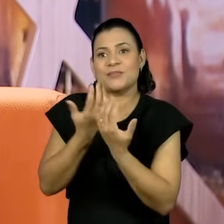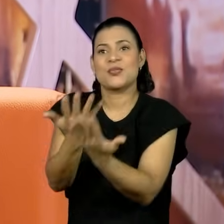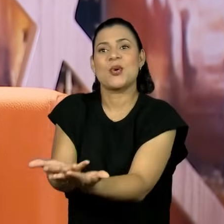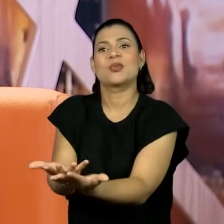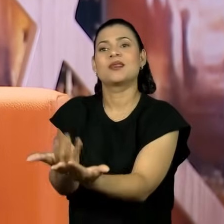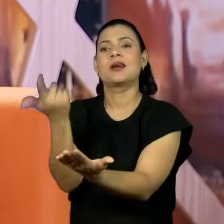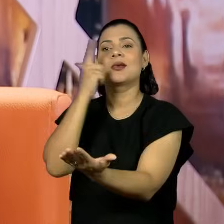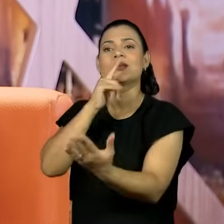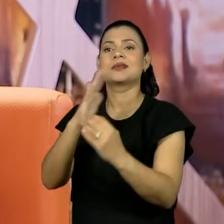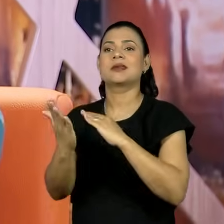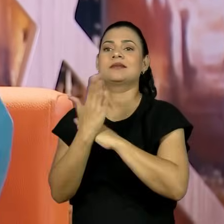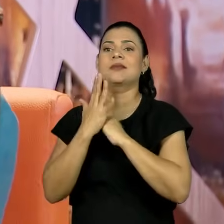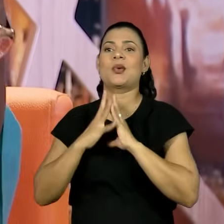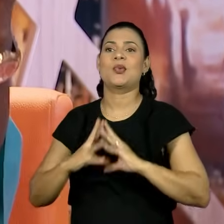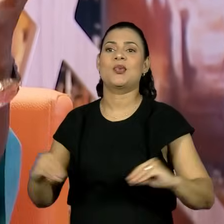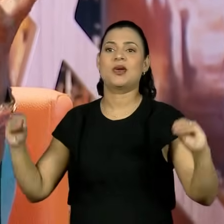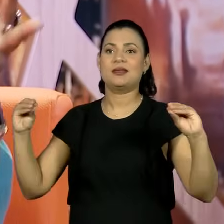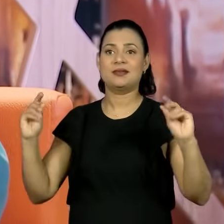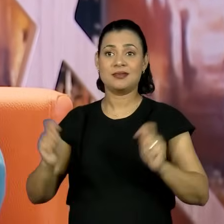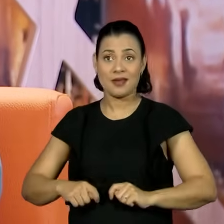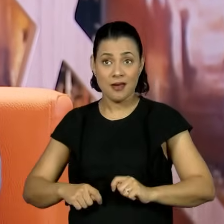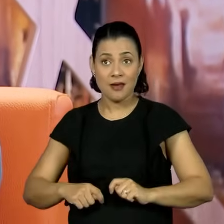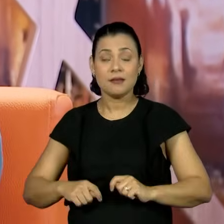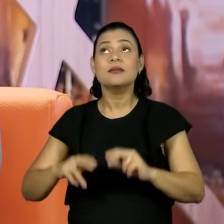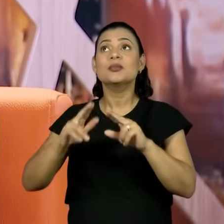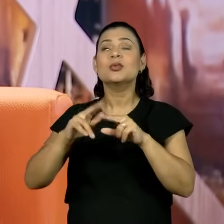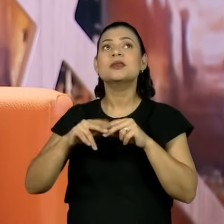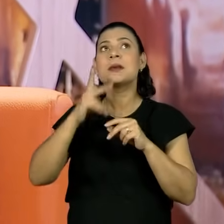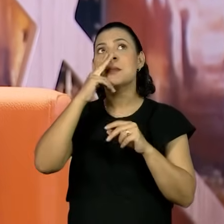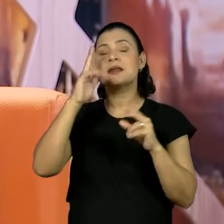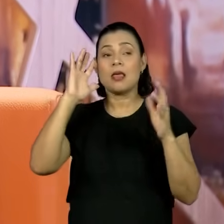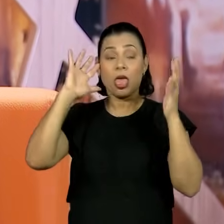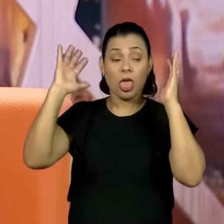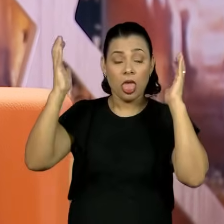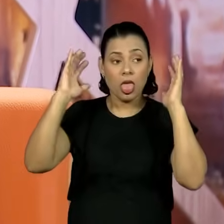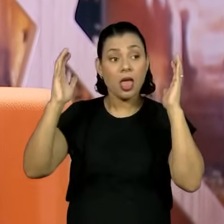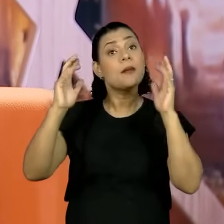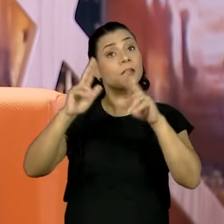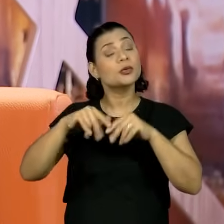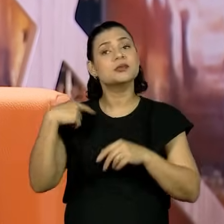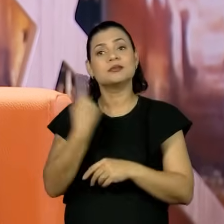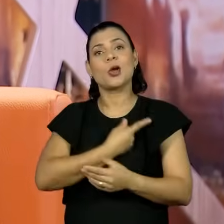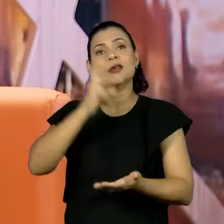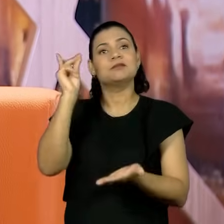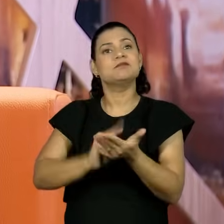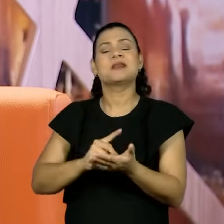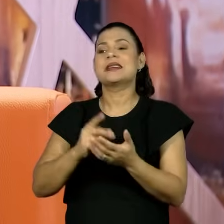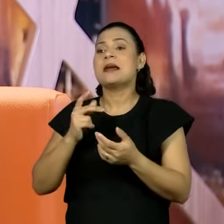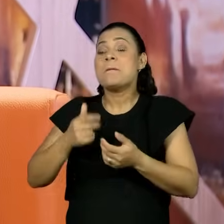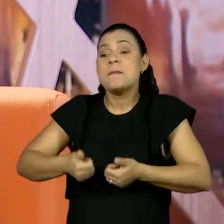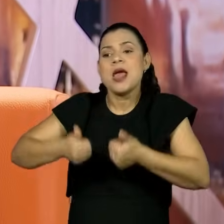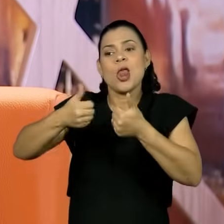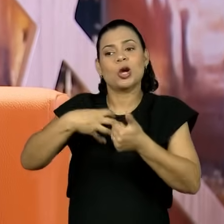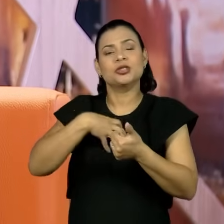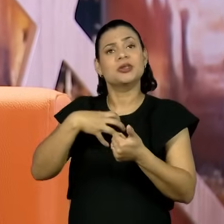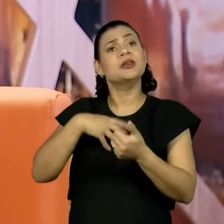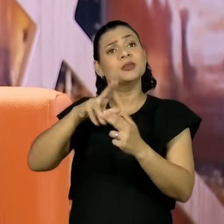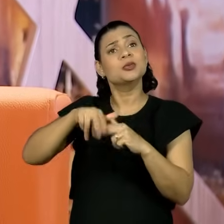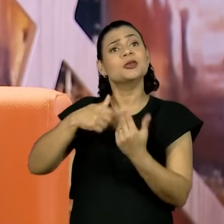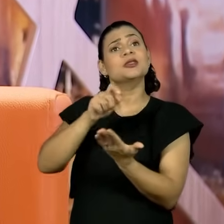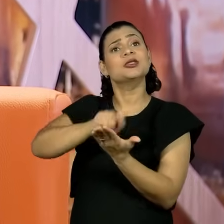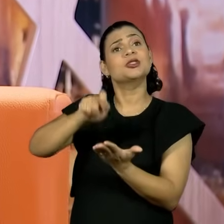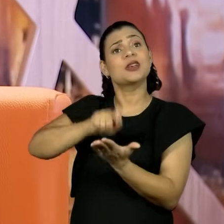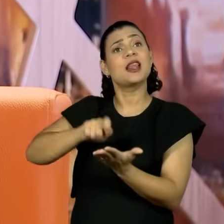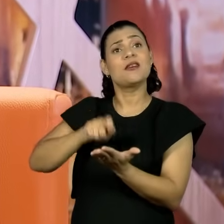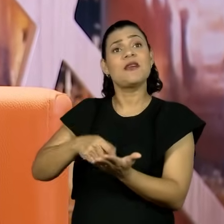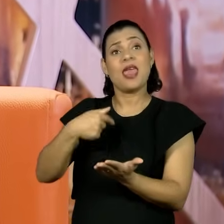para a gente a loucura, a falta, né? Então, eu acho que a gente elabora da melhor forma. E escrever, para mim,